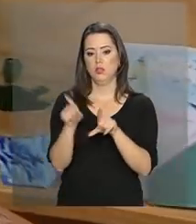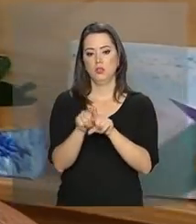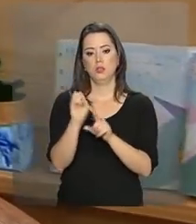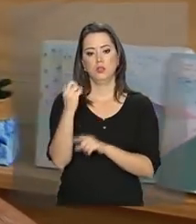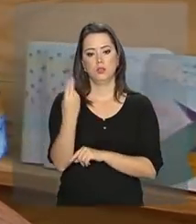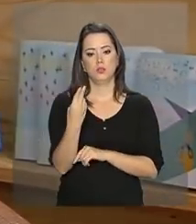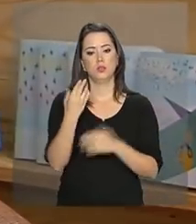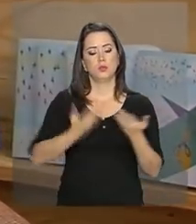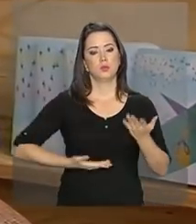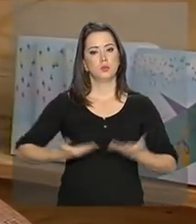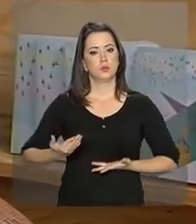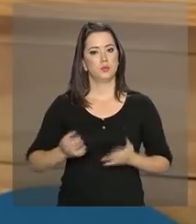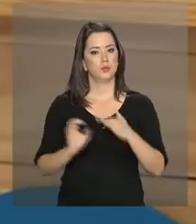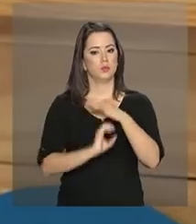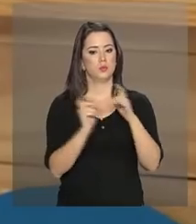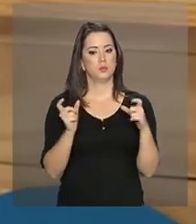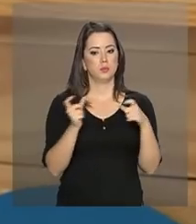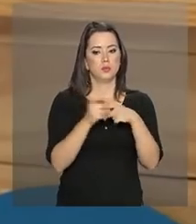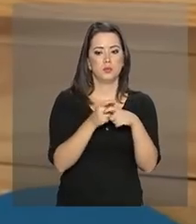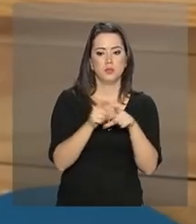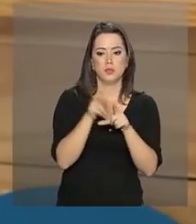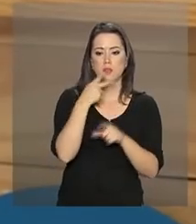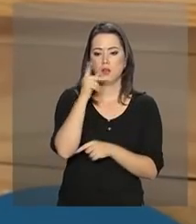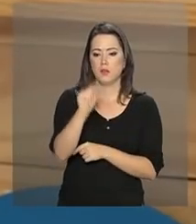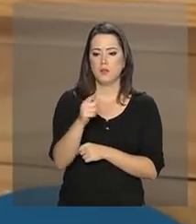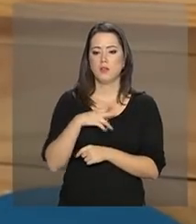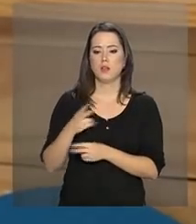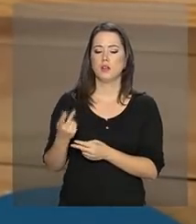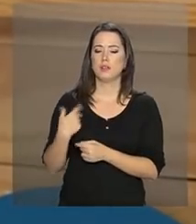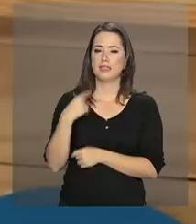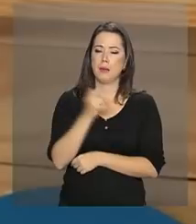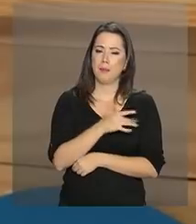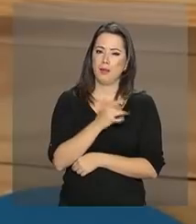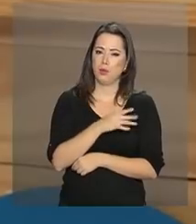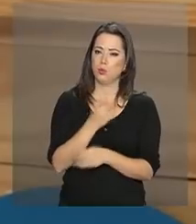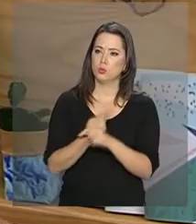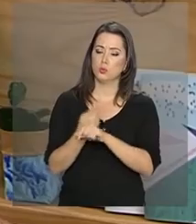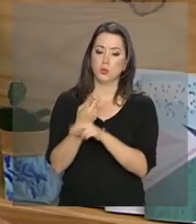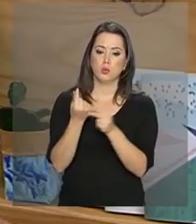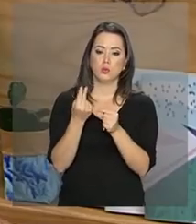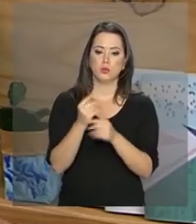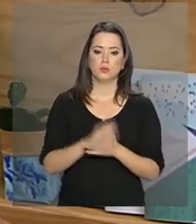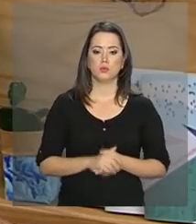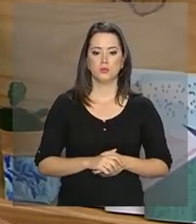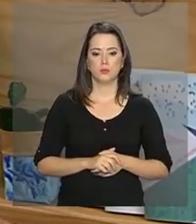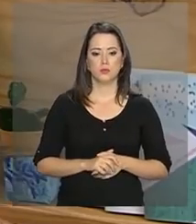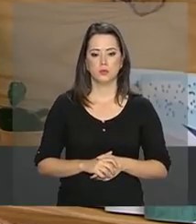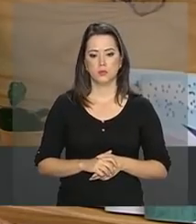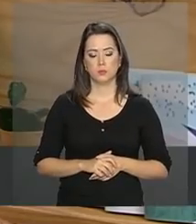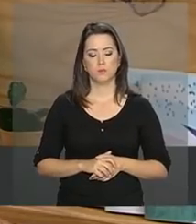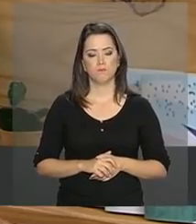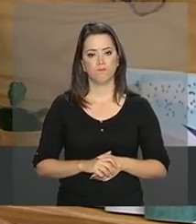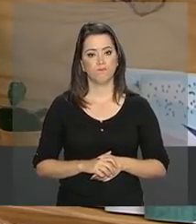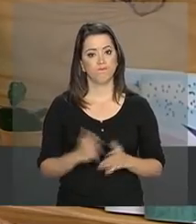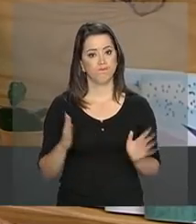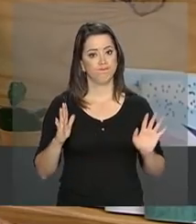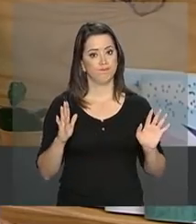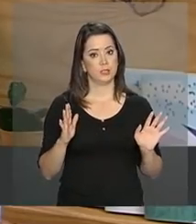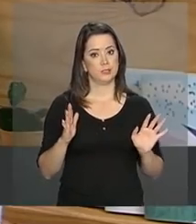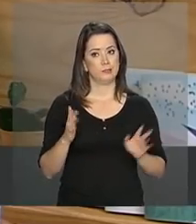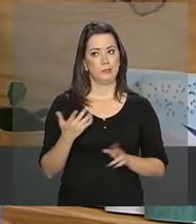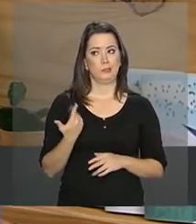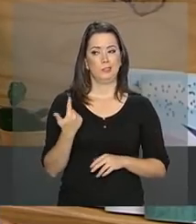serviço de pequenas empresas. Ela conta que tem receio de buscar crédito. É um pouco de falta